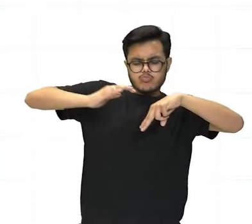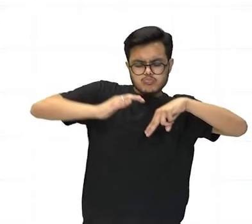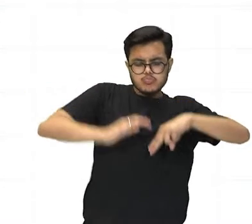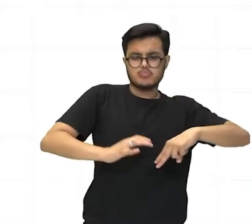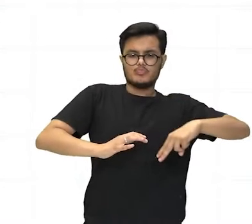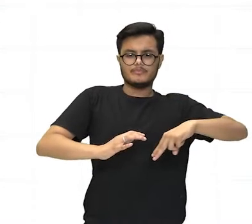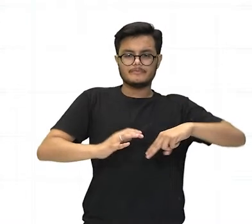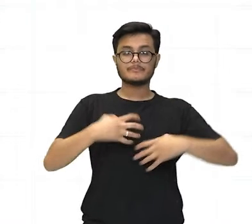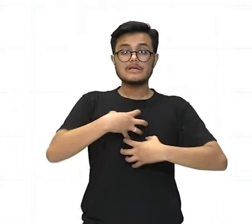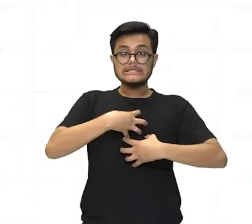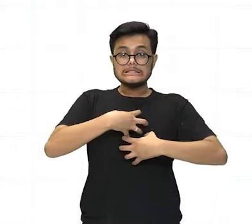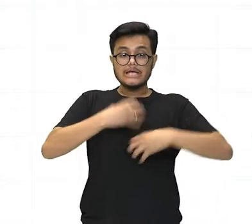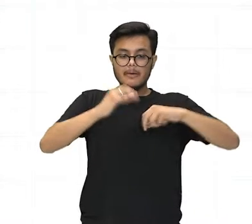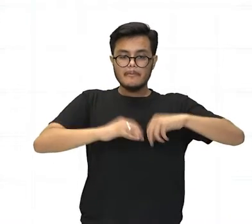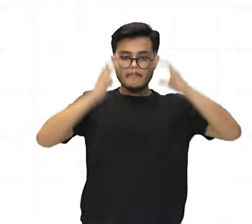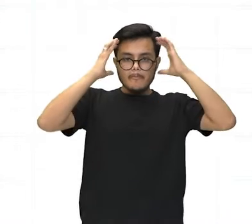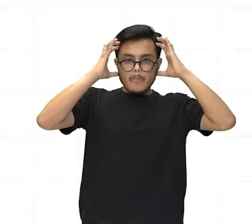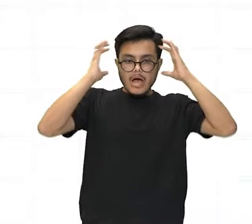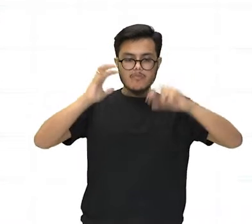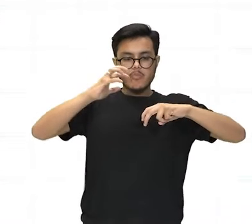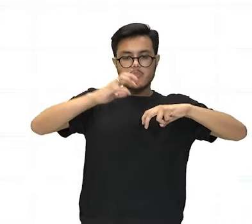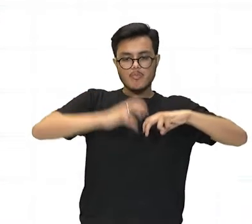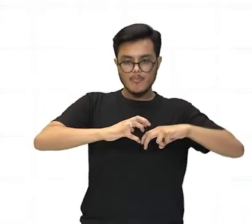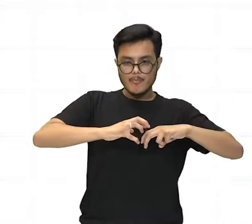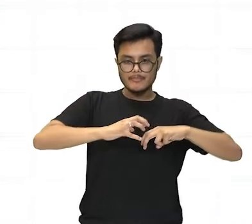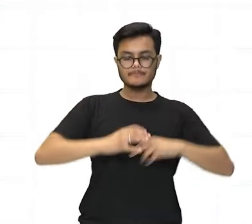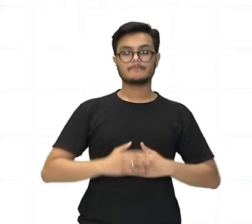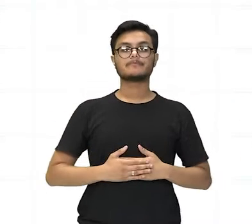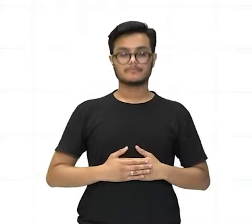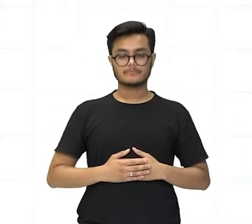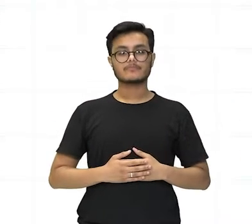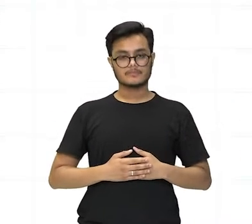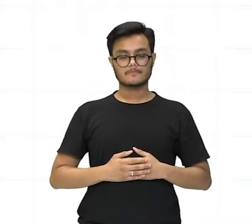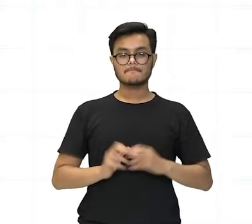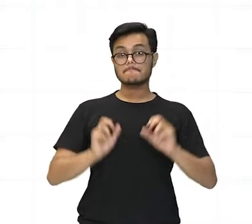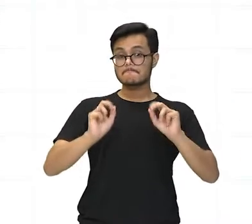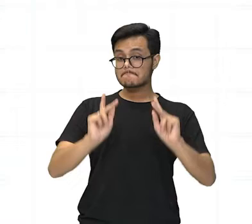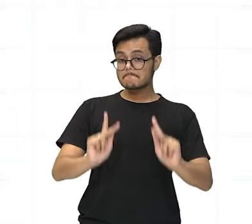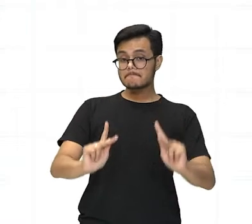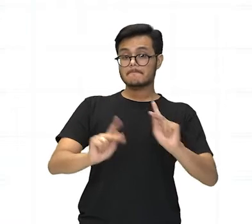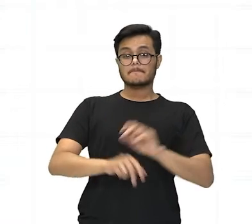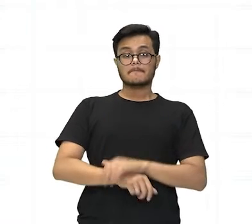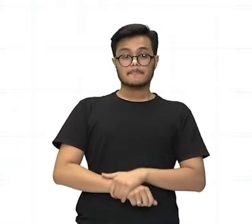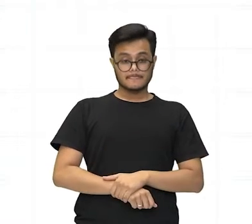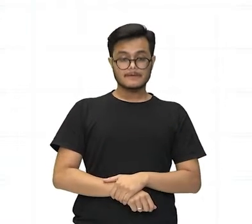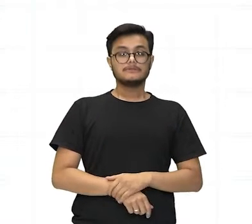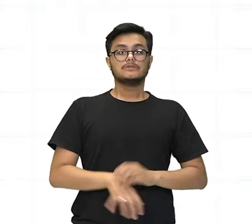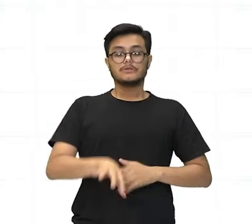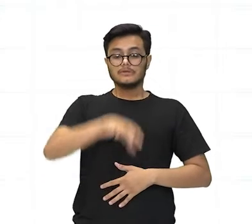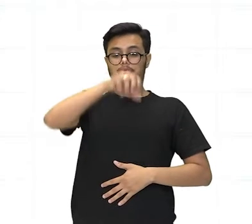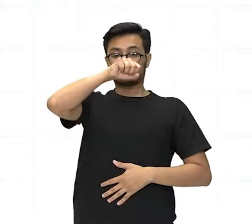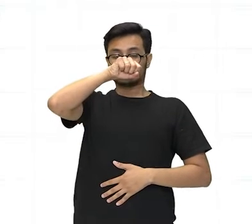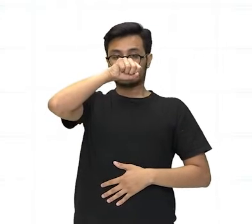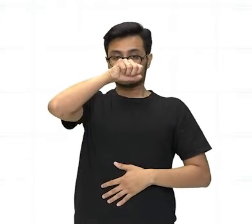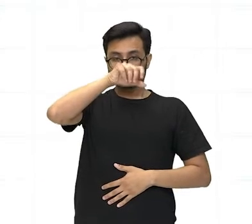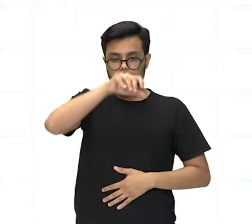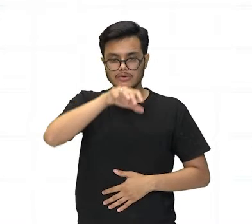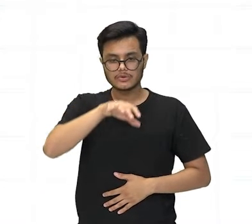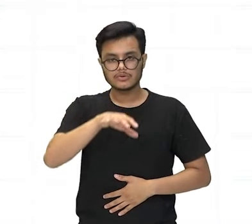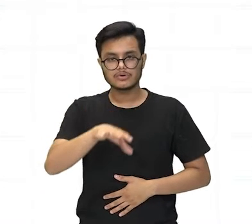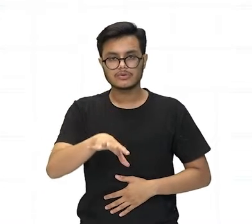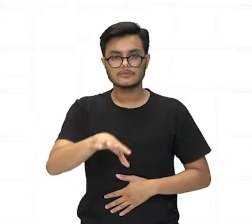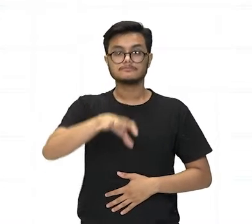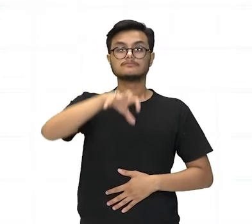baixo, tá? Manter a cabeça mais baixa que os joelhos e fazê-la respirar